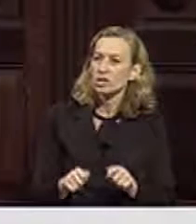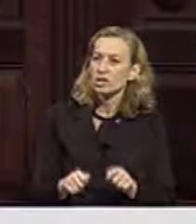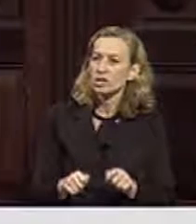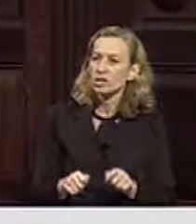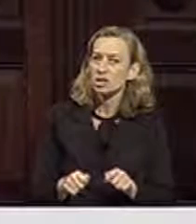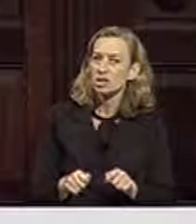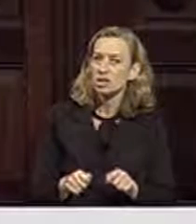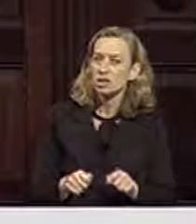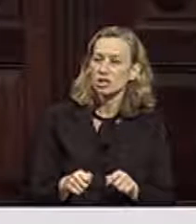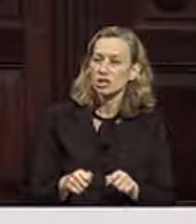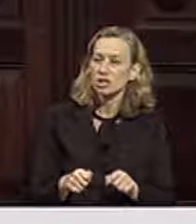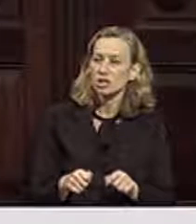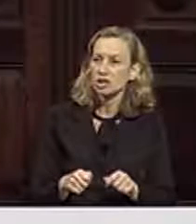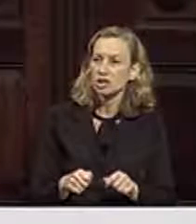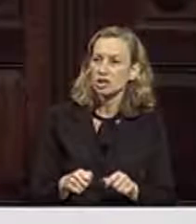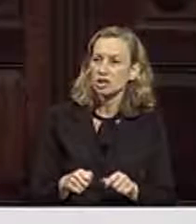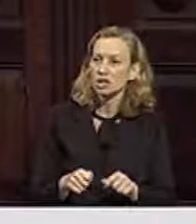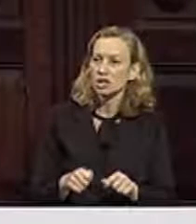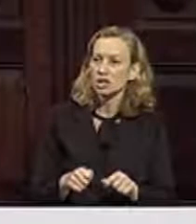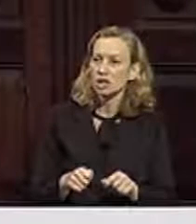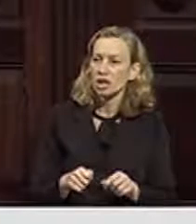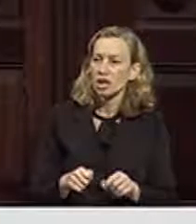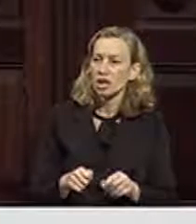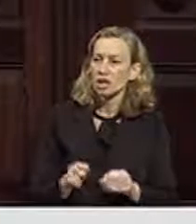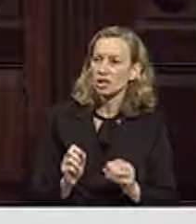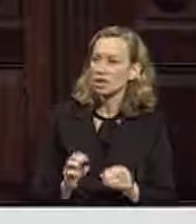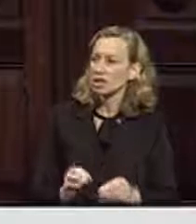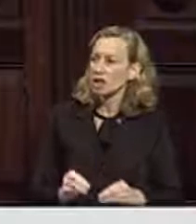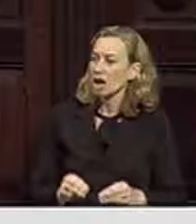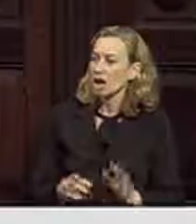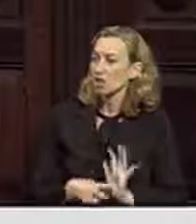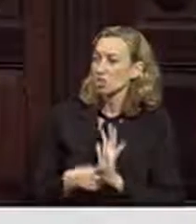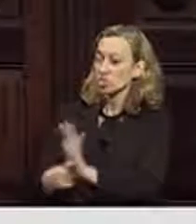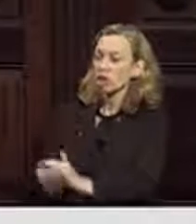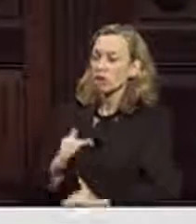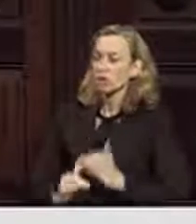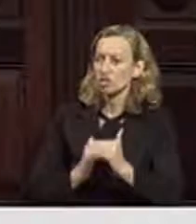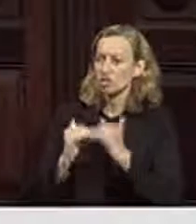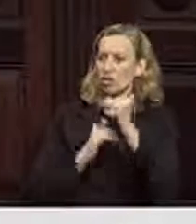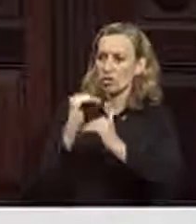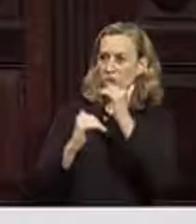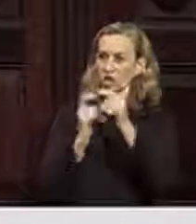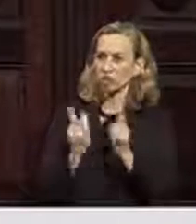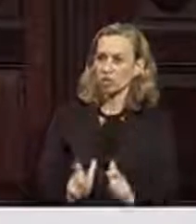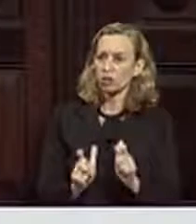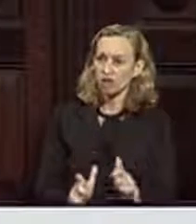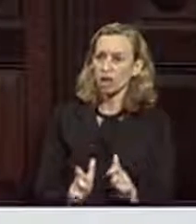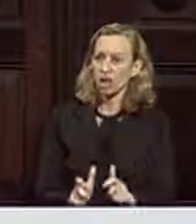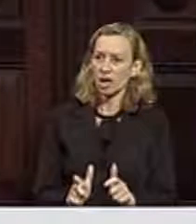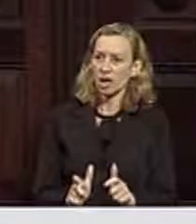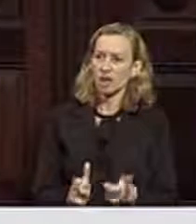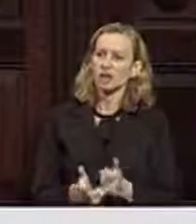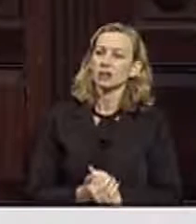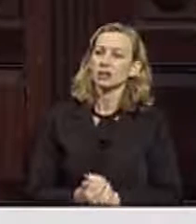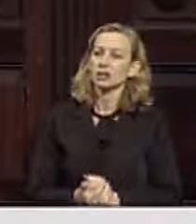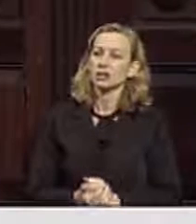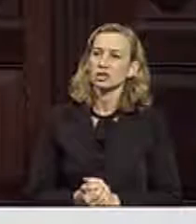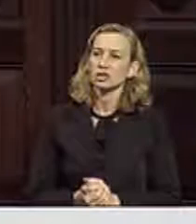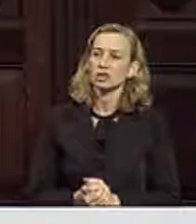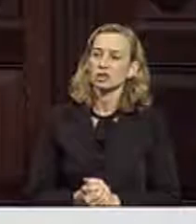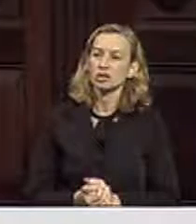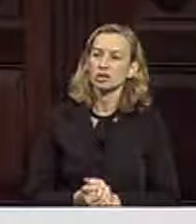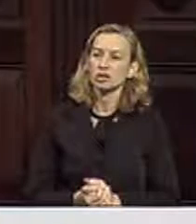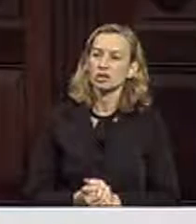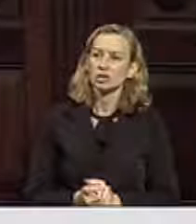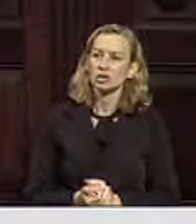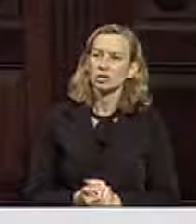trazendo essas vocações e potencialidades para que aí sim tenhamos um plano de Estado que não foque apenas naquilo